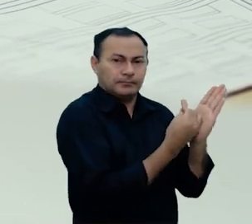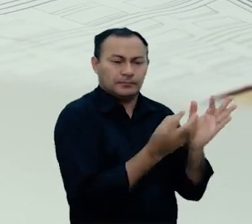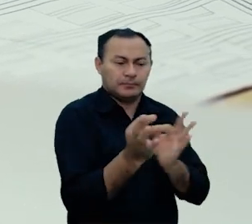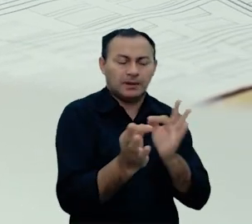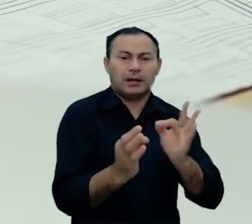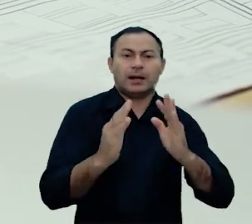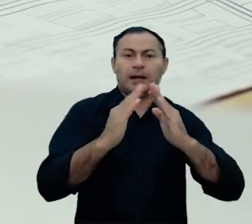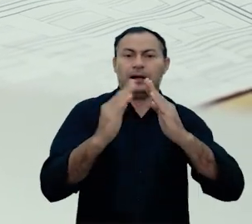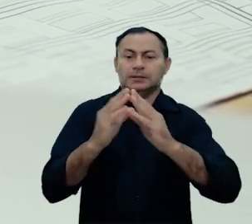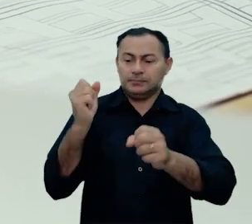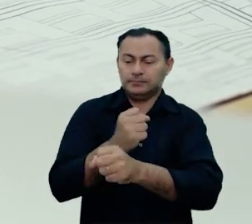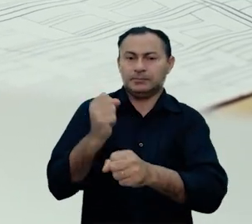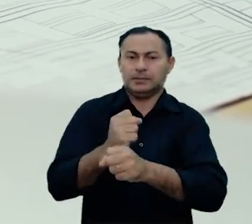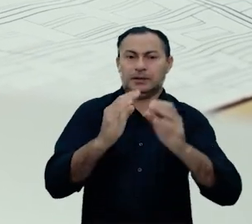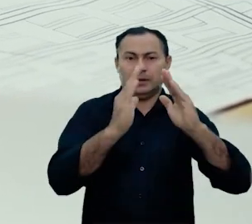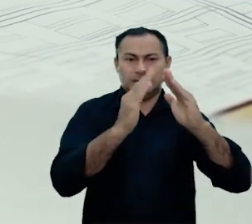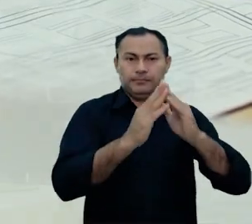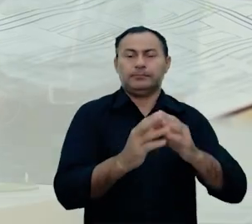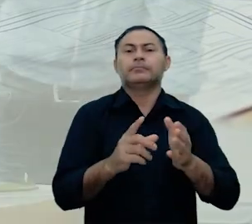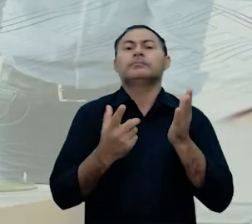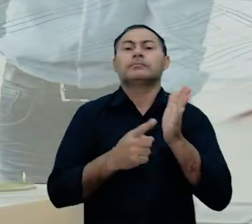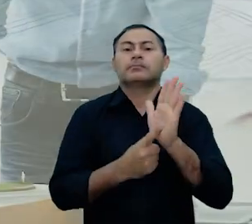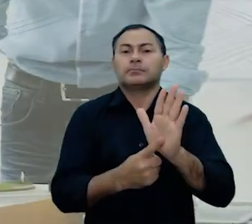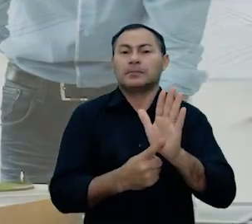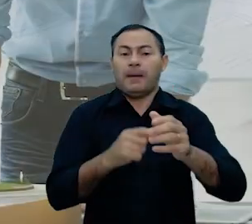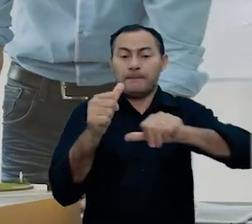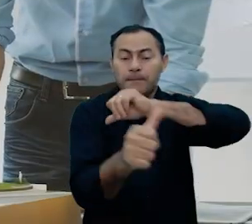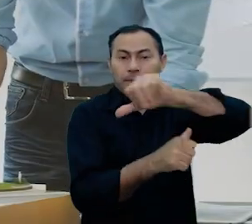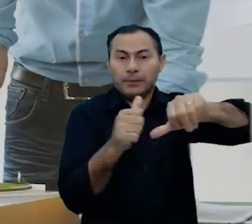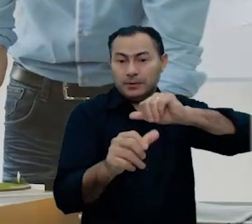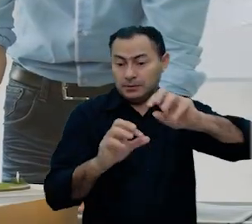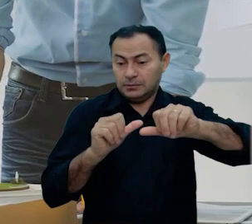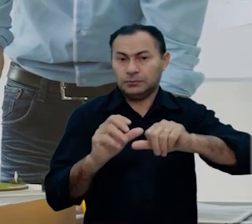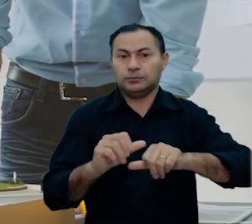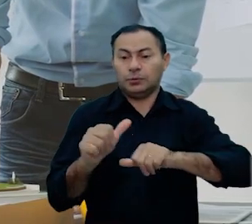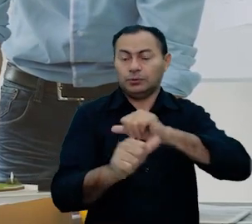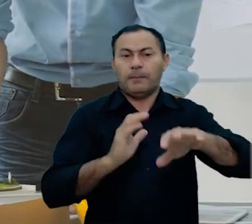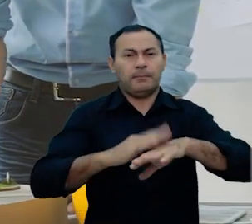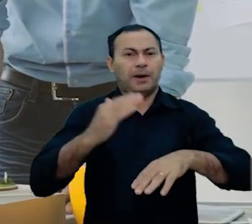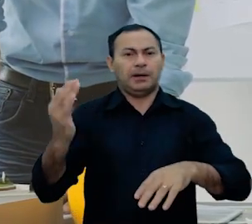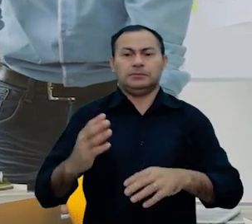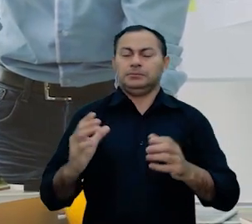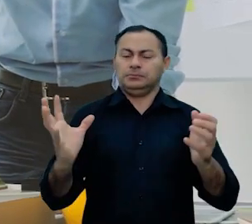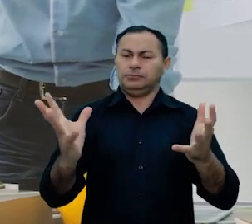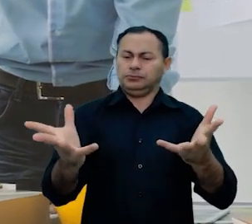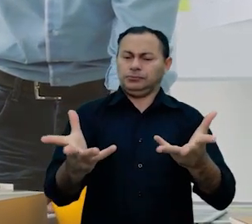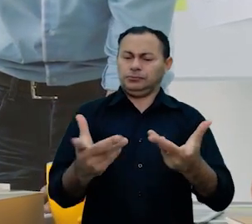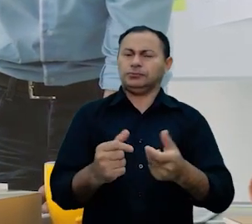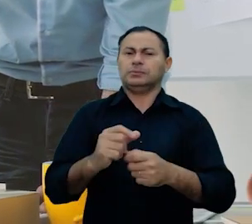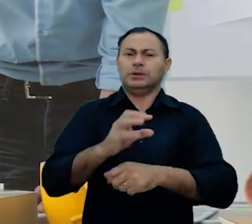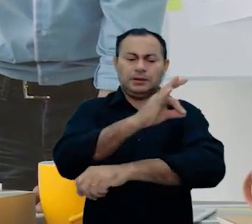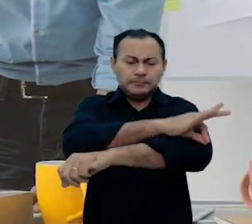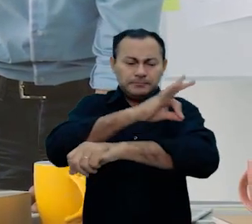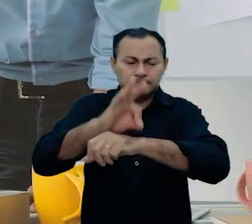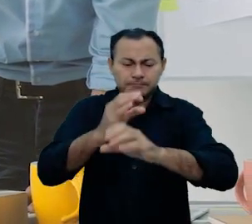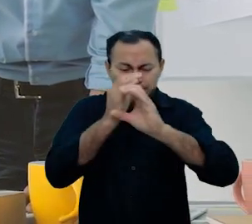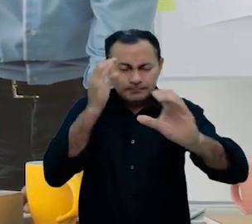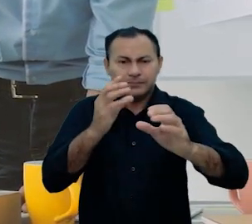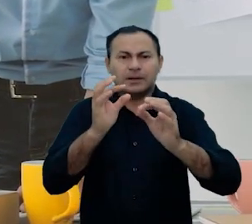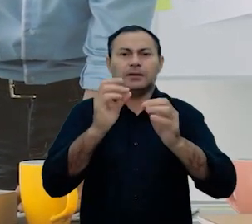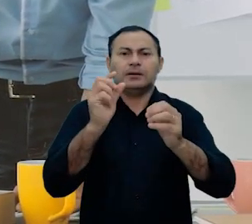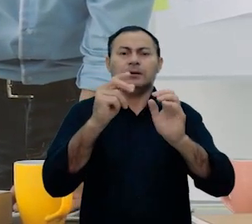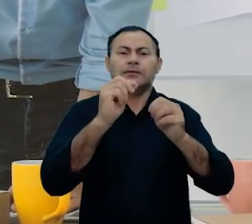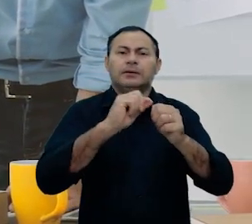e a construir essas casas. O resultado de sua mudança foi que tornou-se um dos mais hábeis arquitetos. Ele